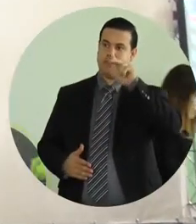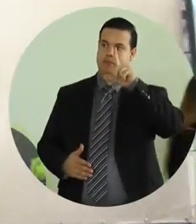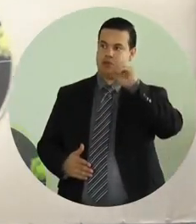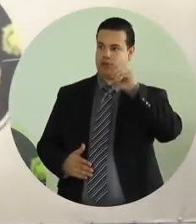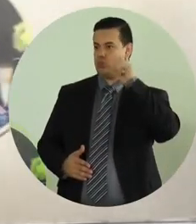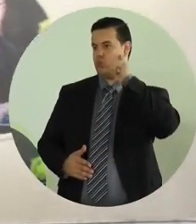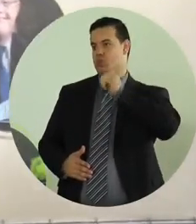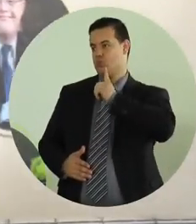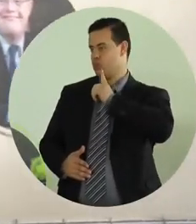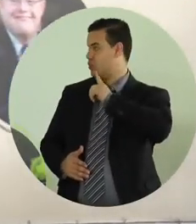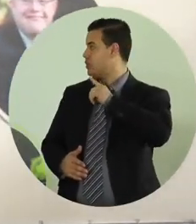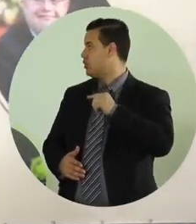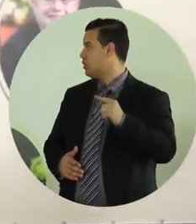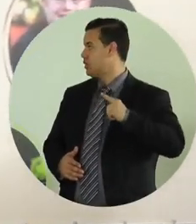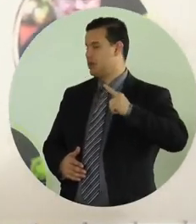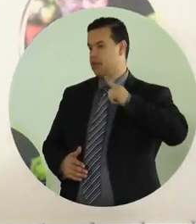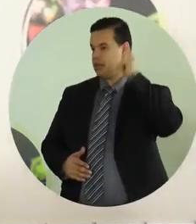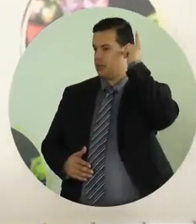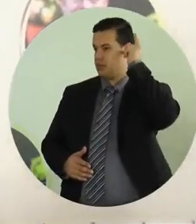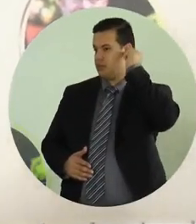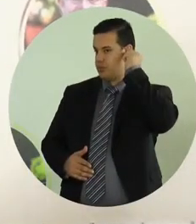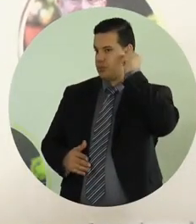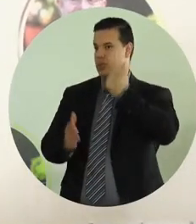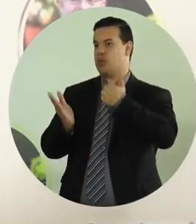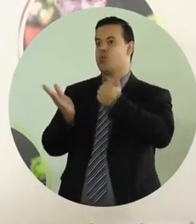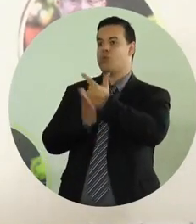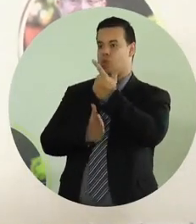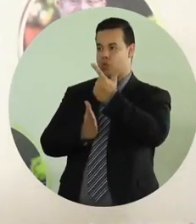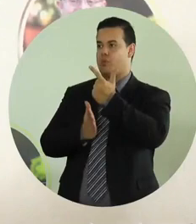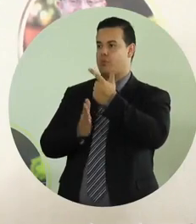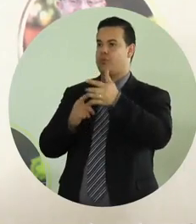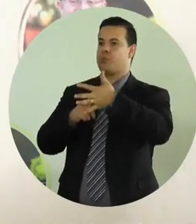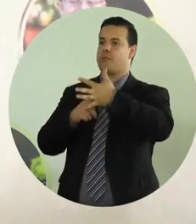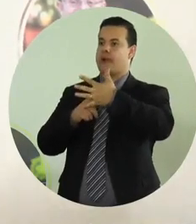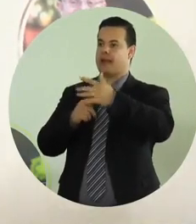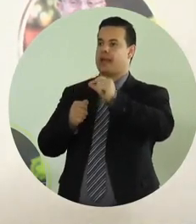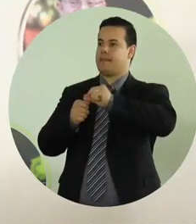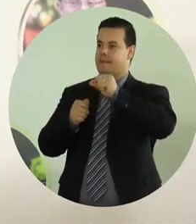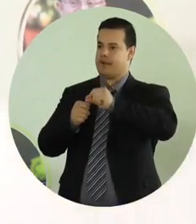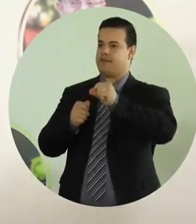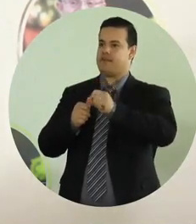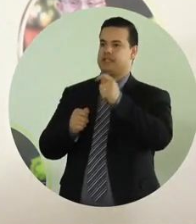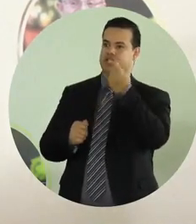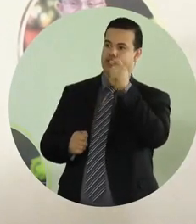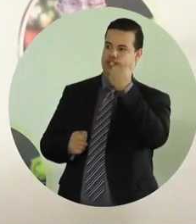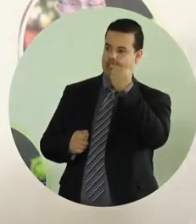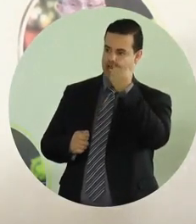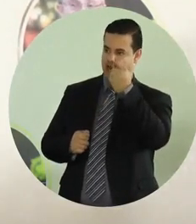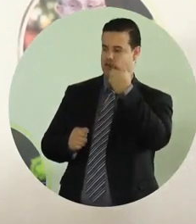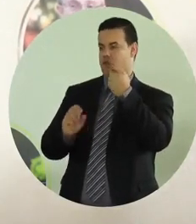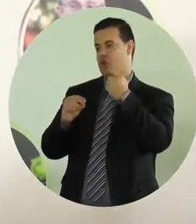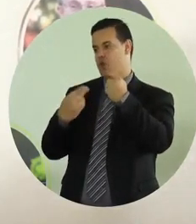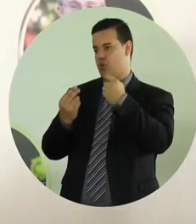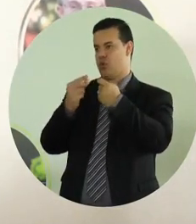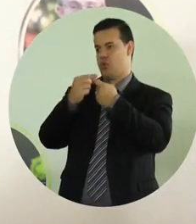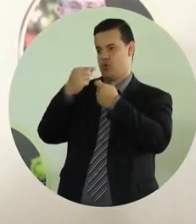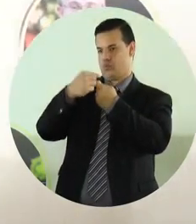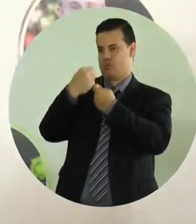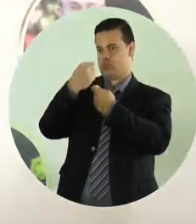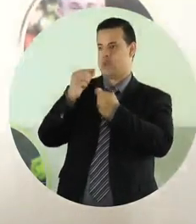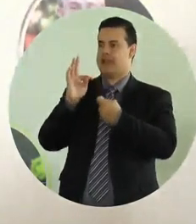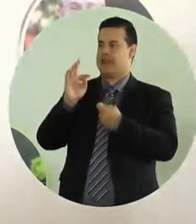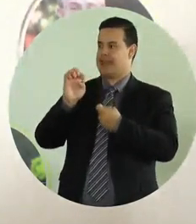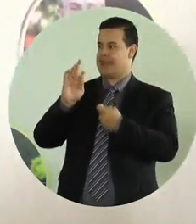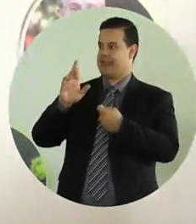auditiva, investiu comprando todas as máquinas para a confecção de chaves planas, tetra, automotivas e